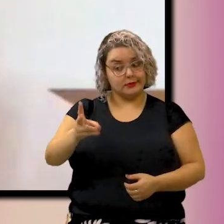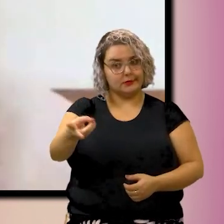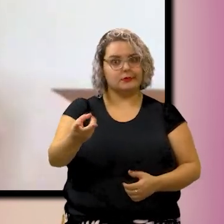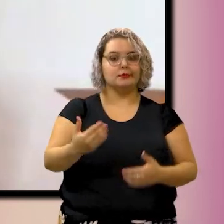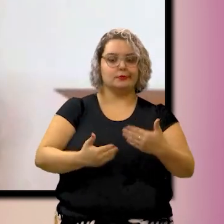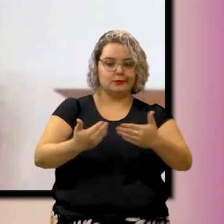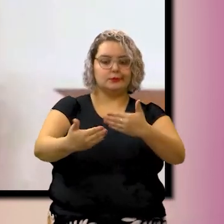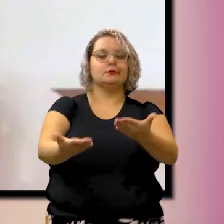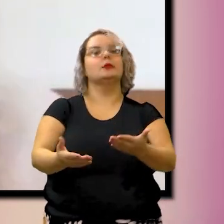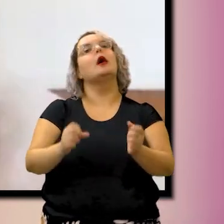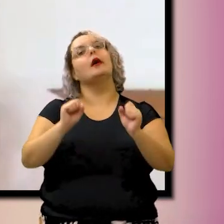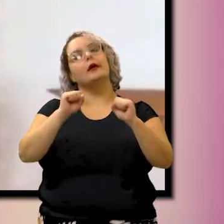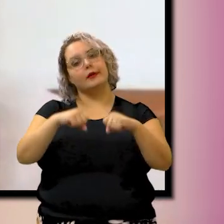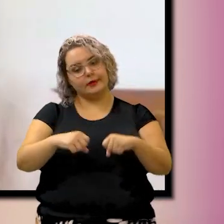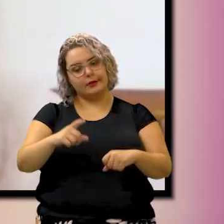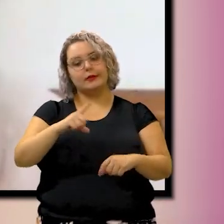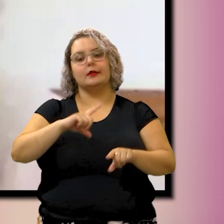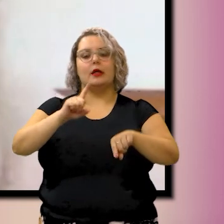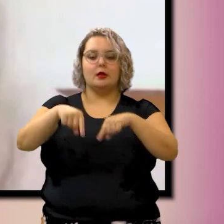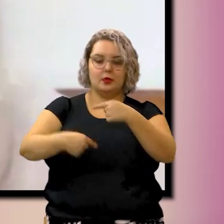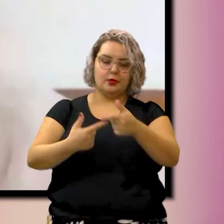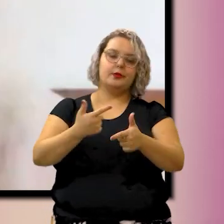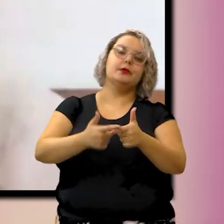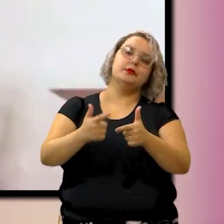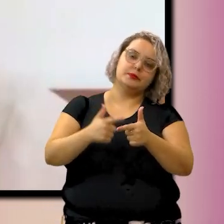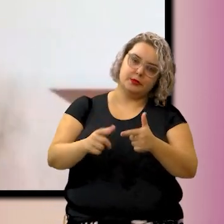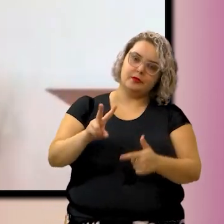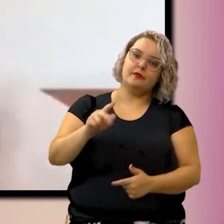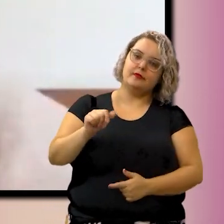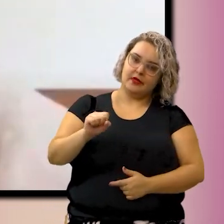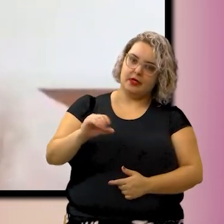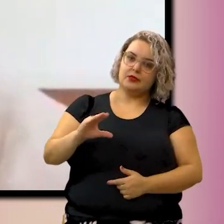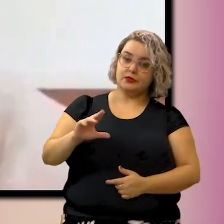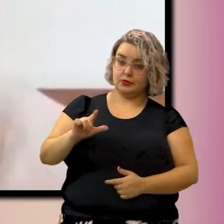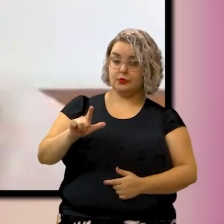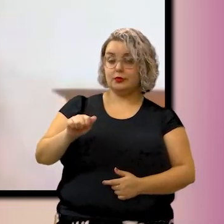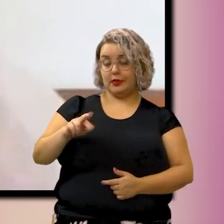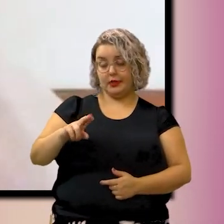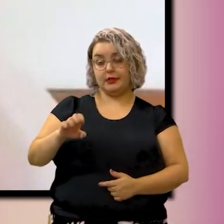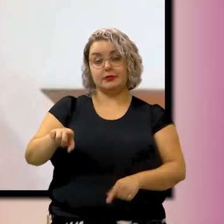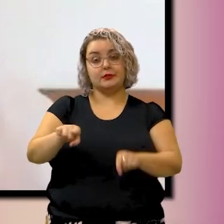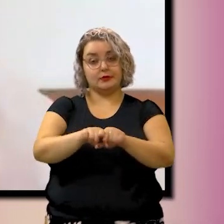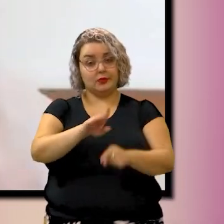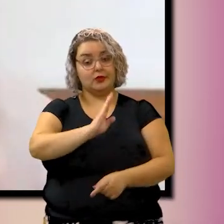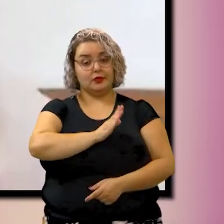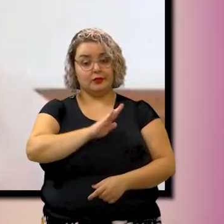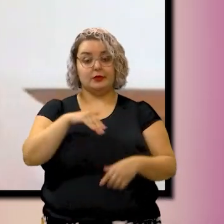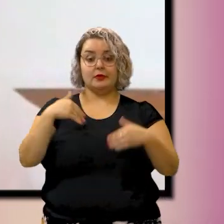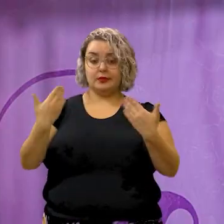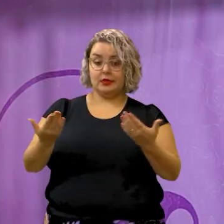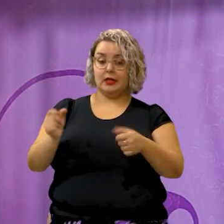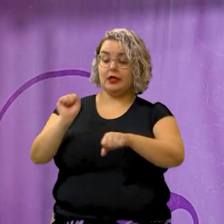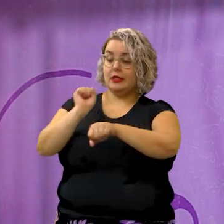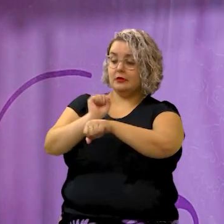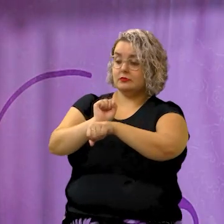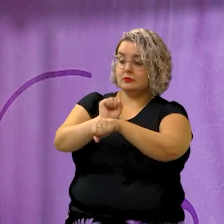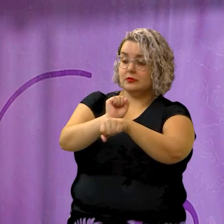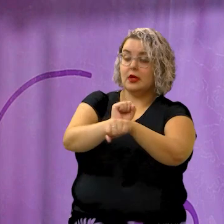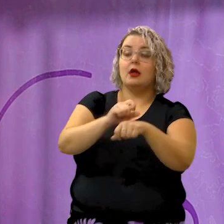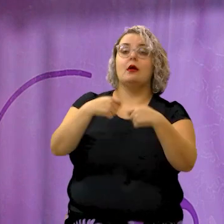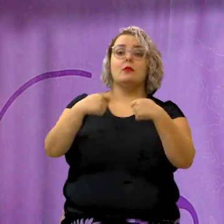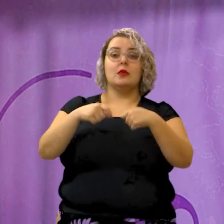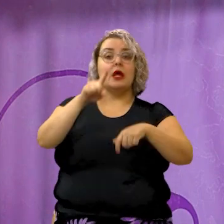isso de uma forma contínua durante o tempo, aí sim você tem outros problemas vasculares e cardiológicos também.